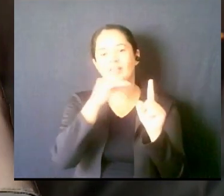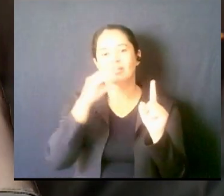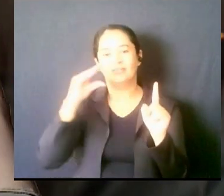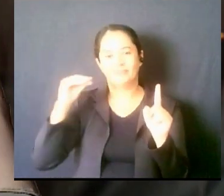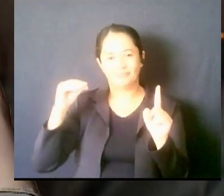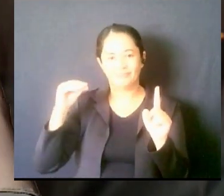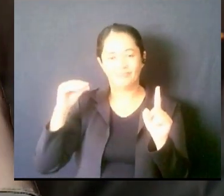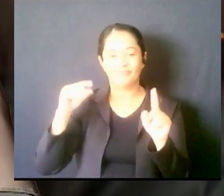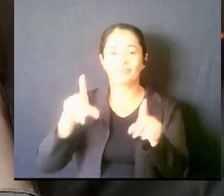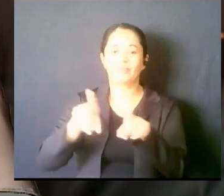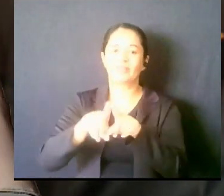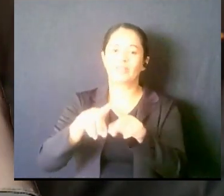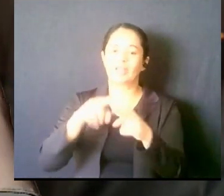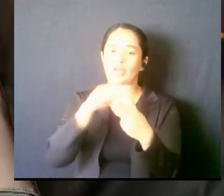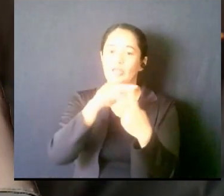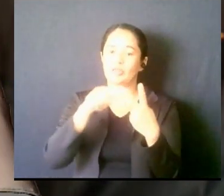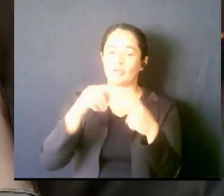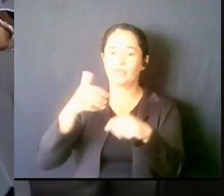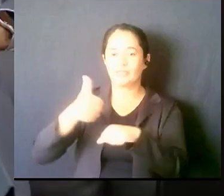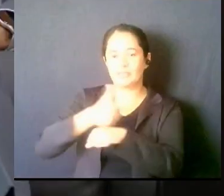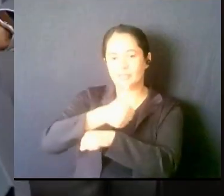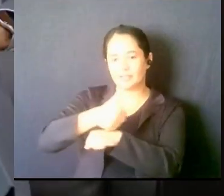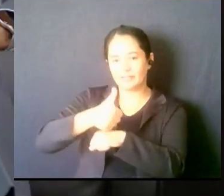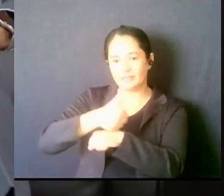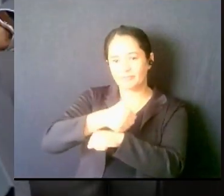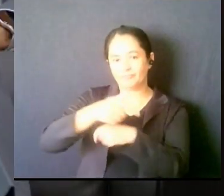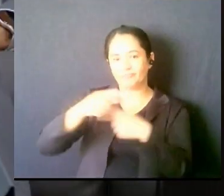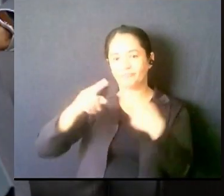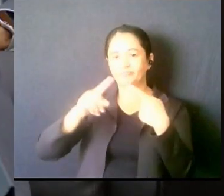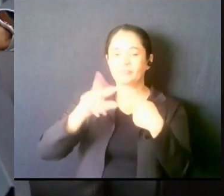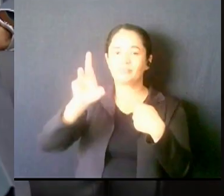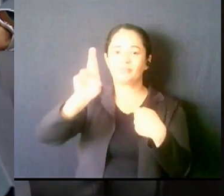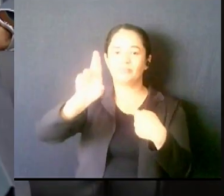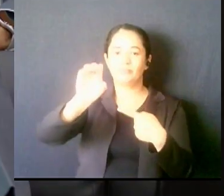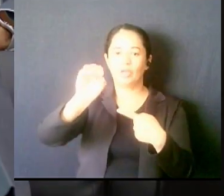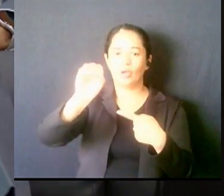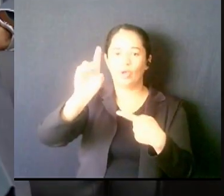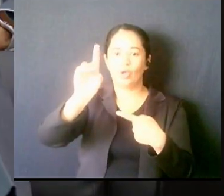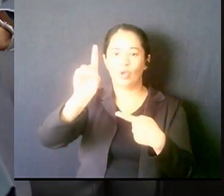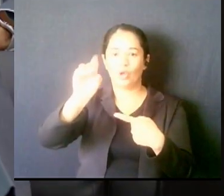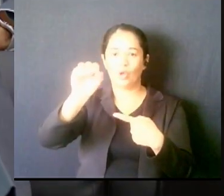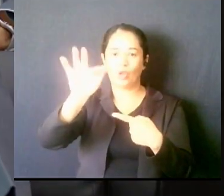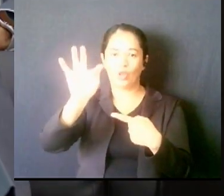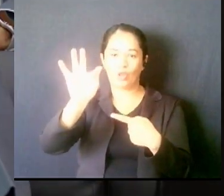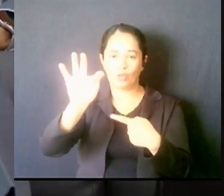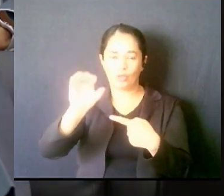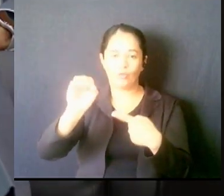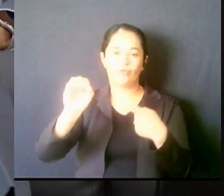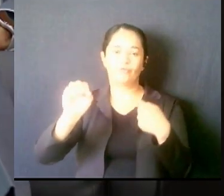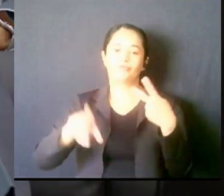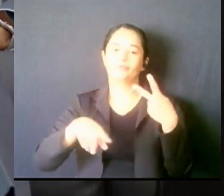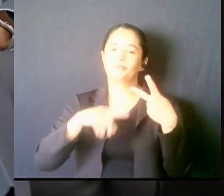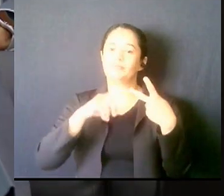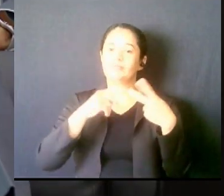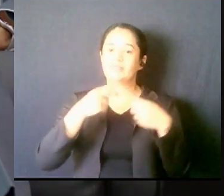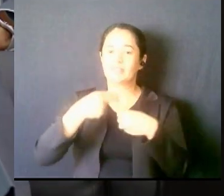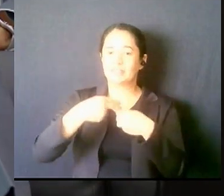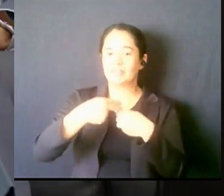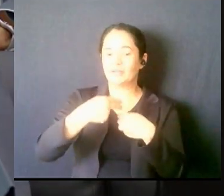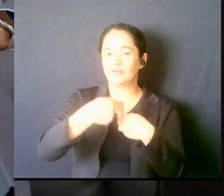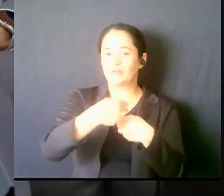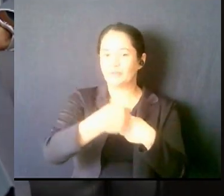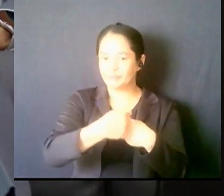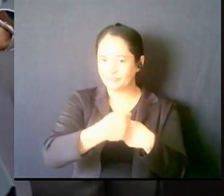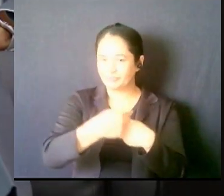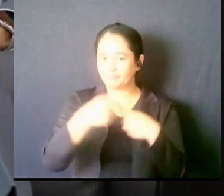especialistas, né? Professor de obstetrícia e coordenador do Ambulatório Pré-Natal de Adolescentes da Unicamp, Dr. Rodolfo Pacanhela,